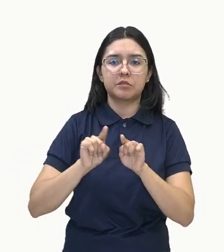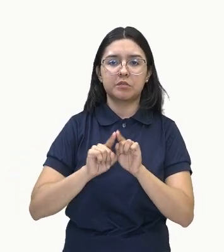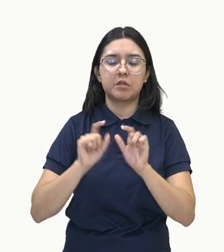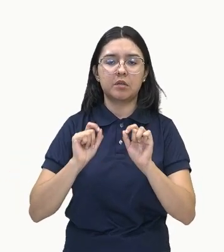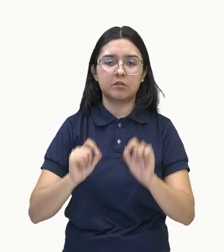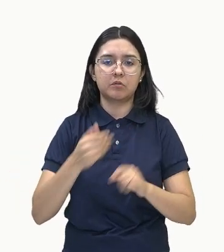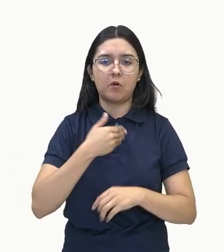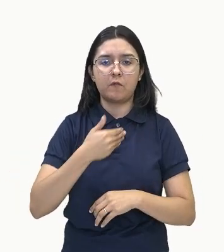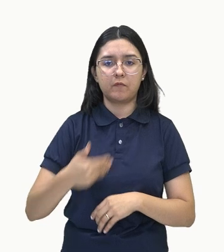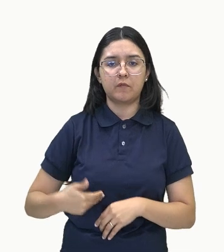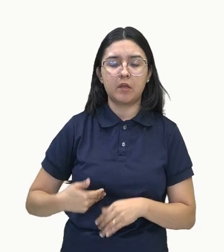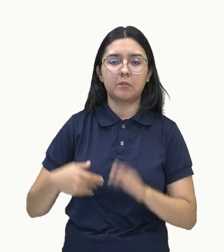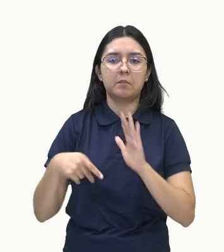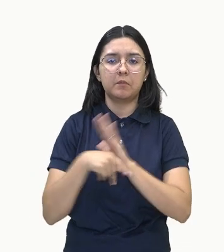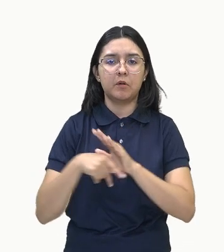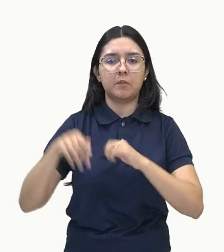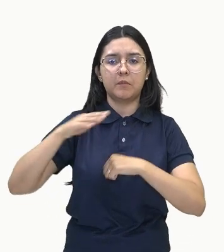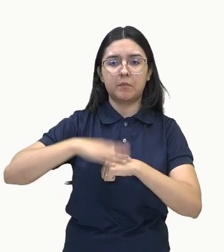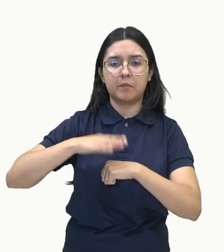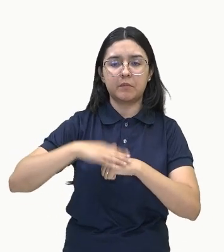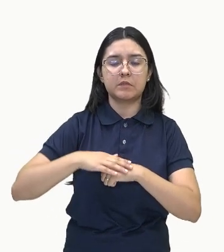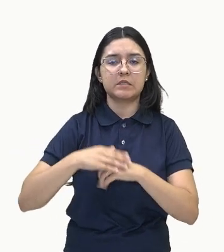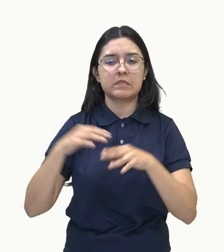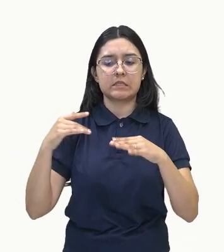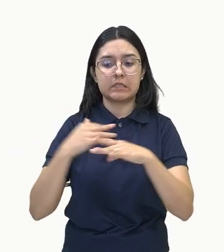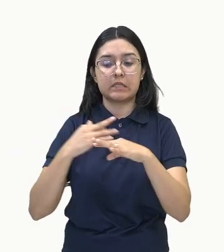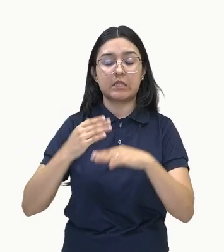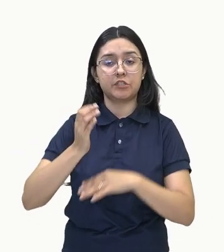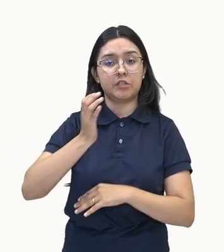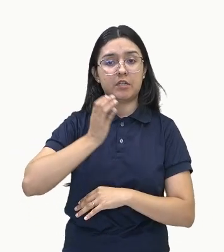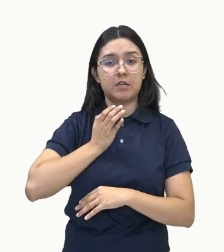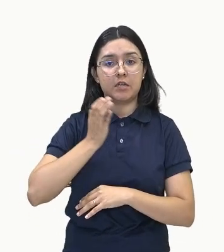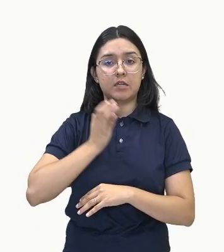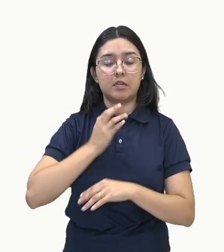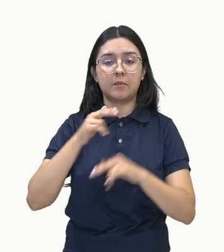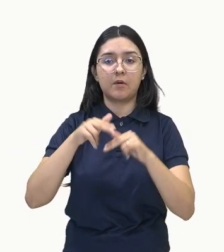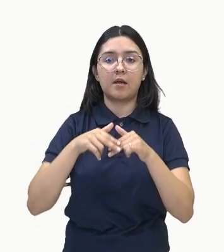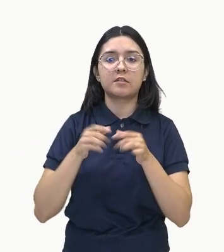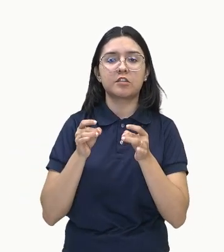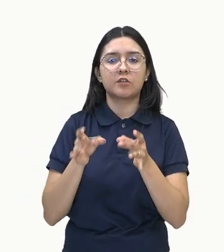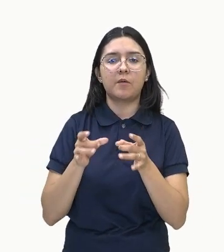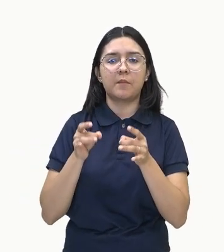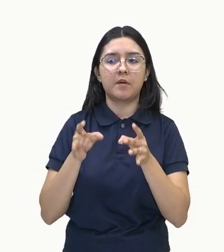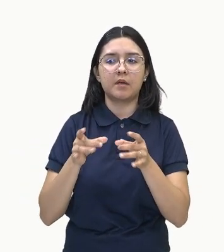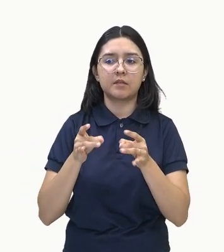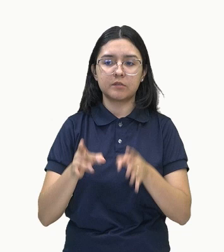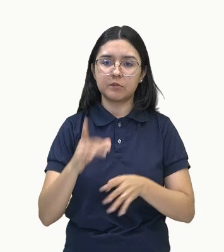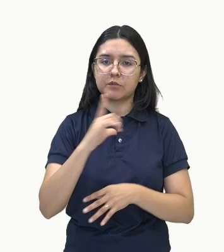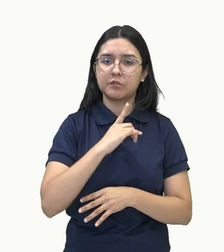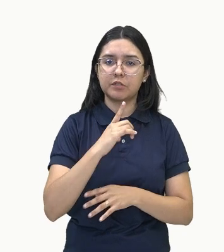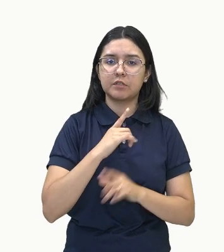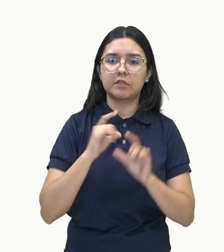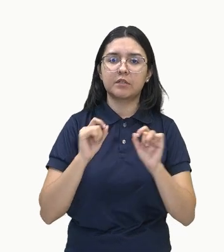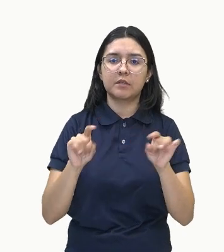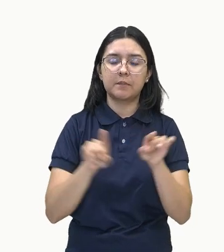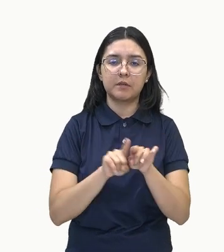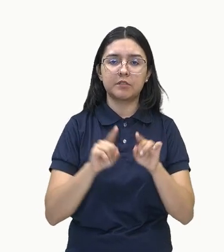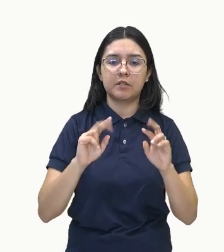autogovernava e eram cidades extremamente ricas porque faziam o comércio. Existiam também